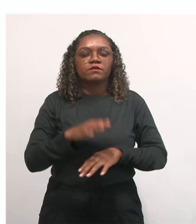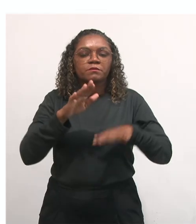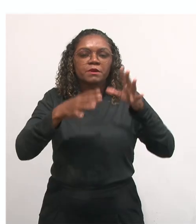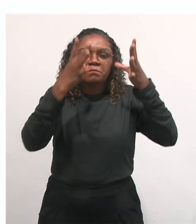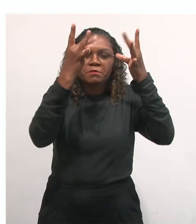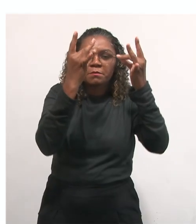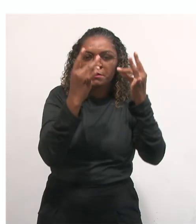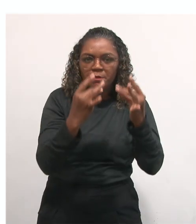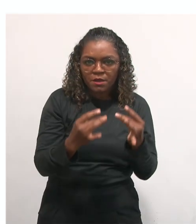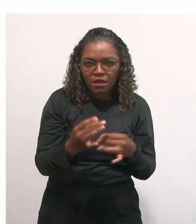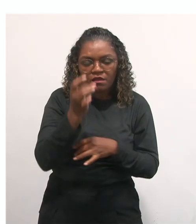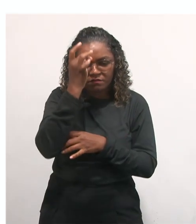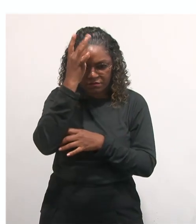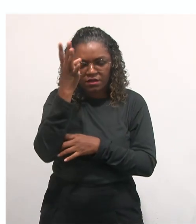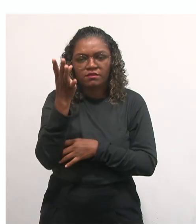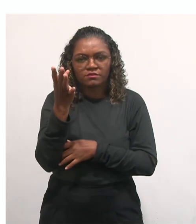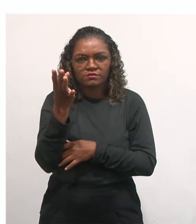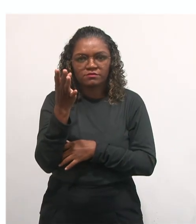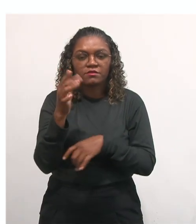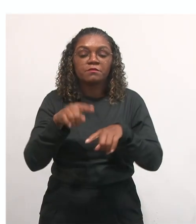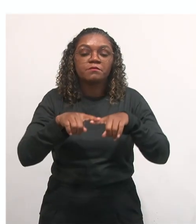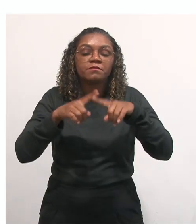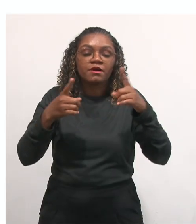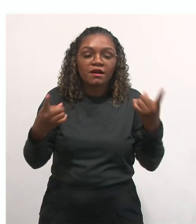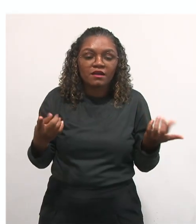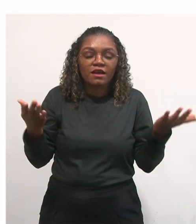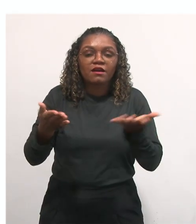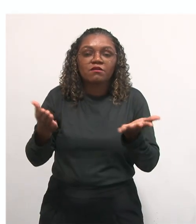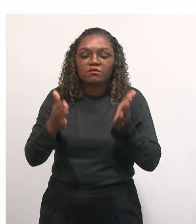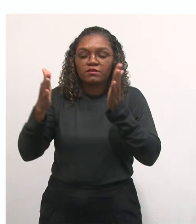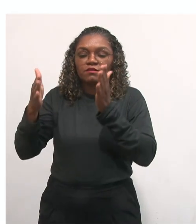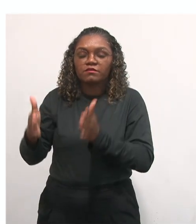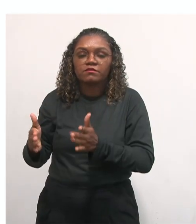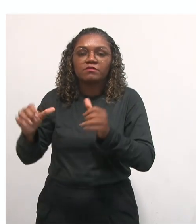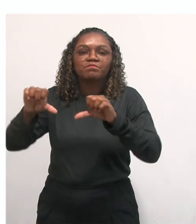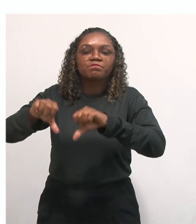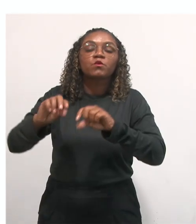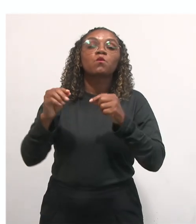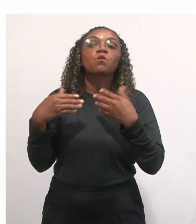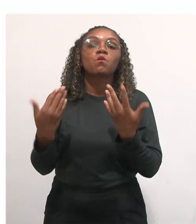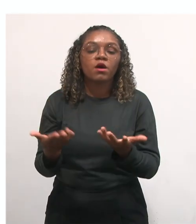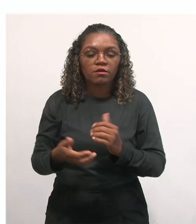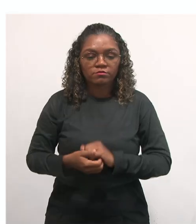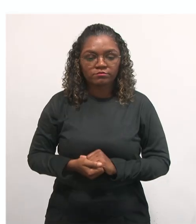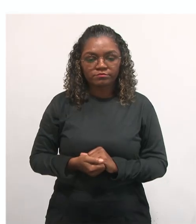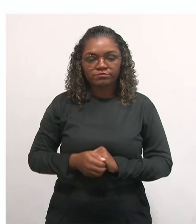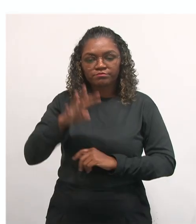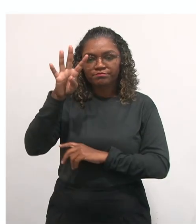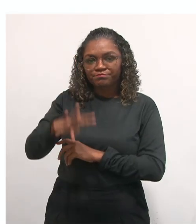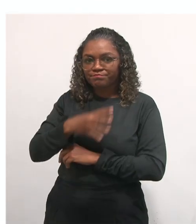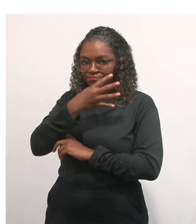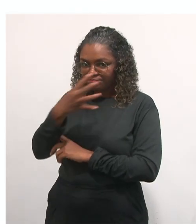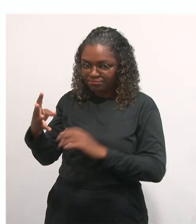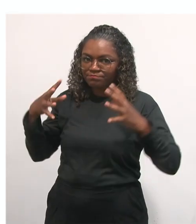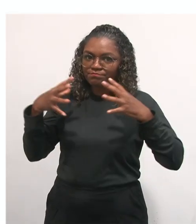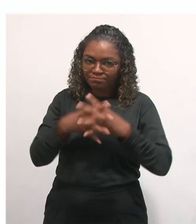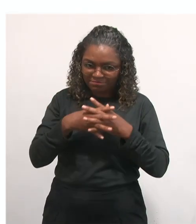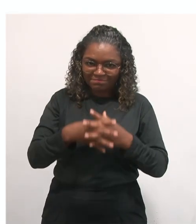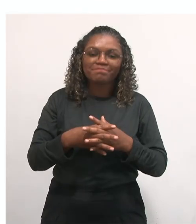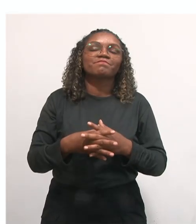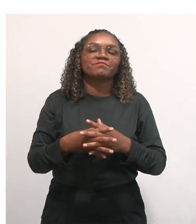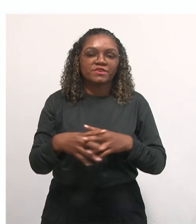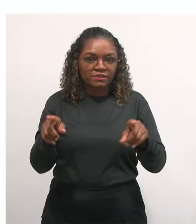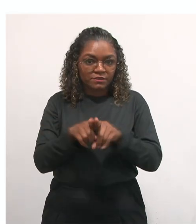facilitam. Só que qual é a desvantagens? O processo de tabulação é mais complexo, ok? Há